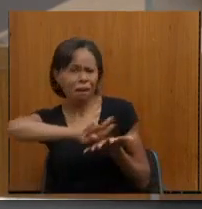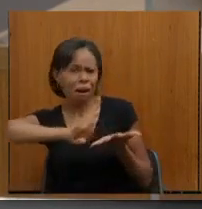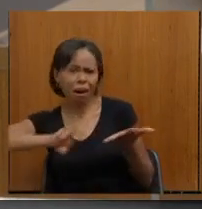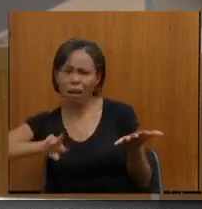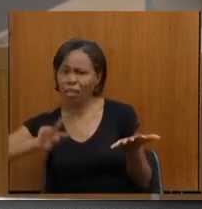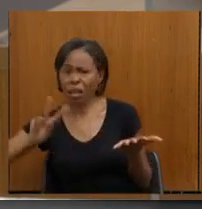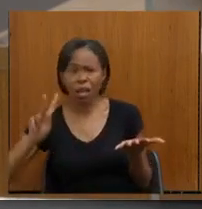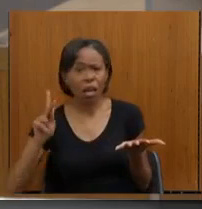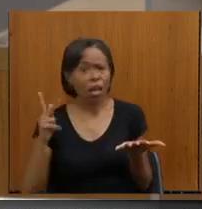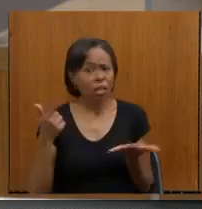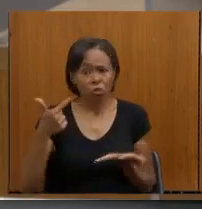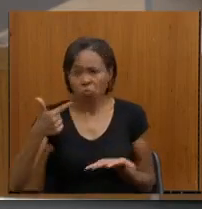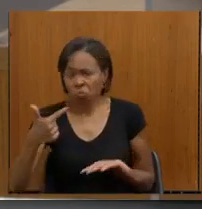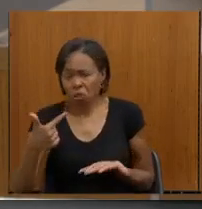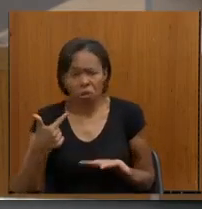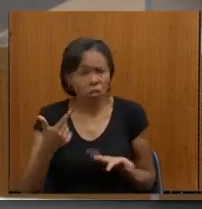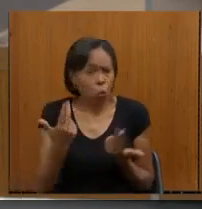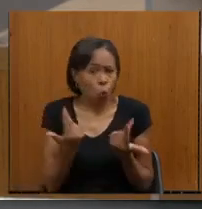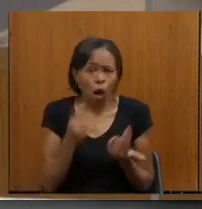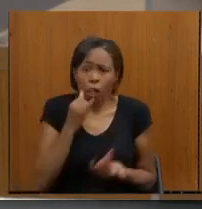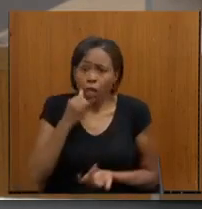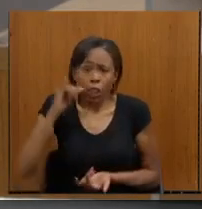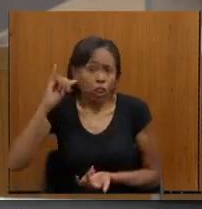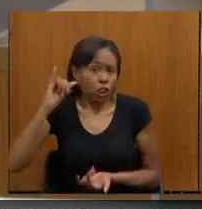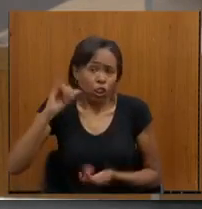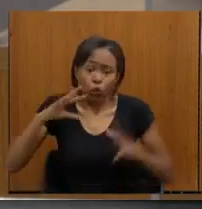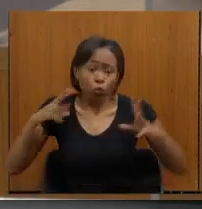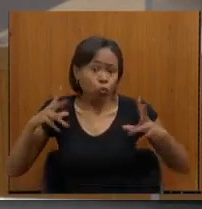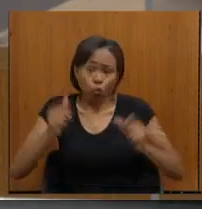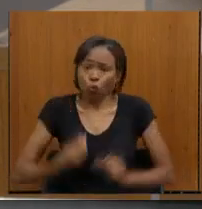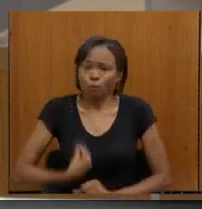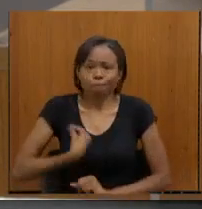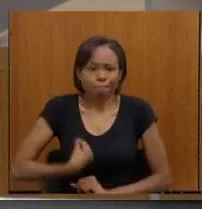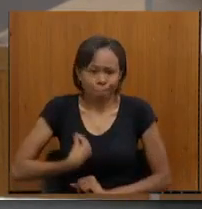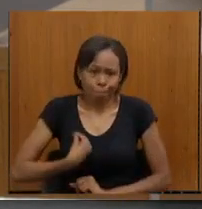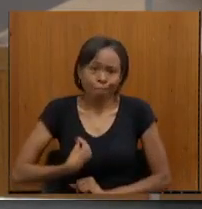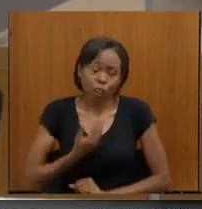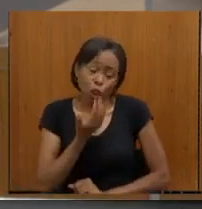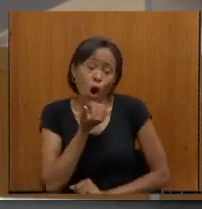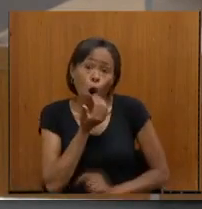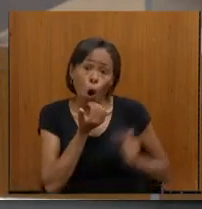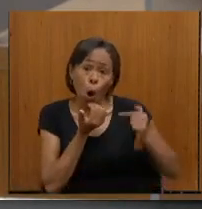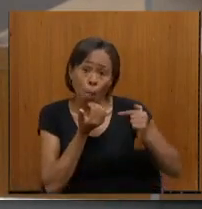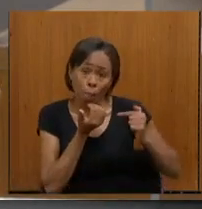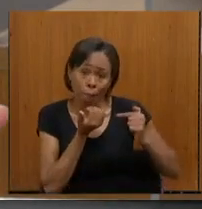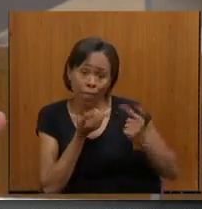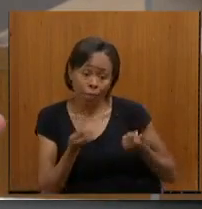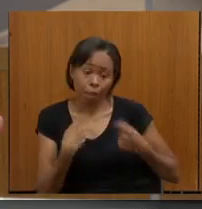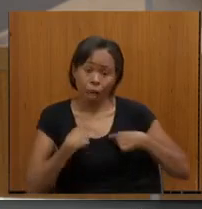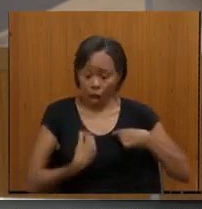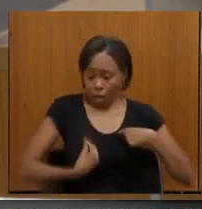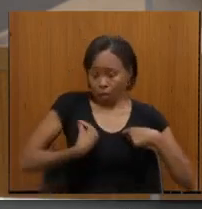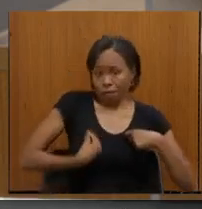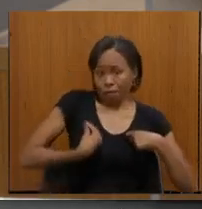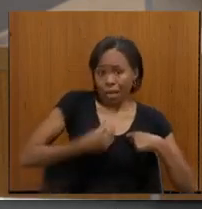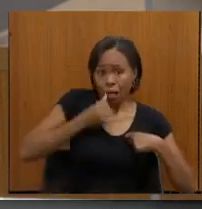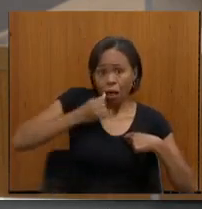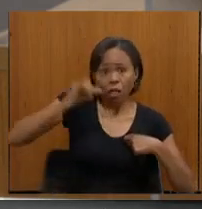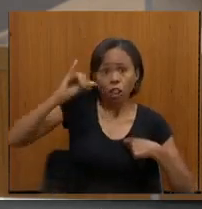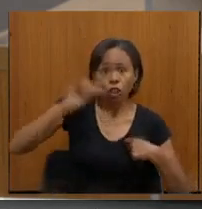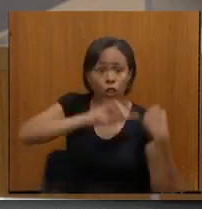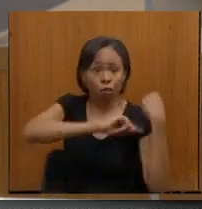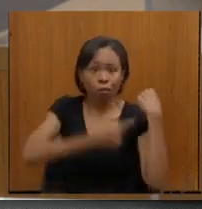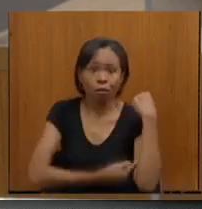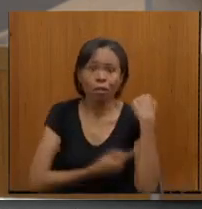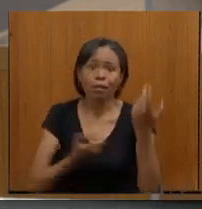come para o alimento e energia para o nosso trabalho né é qual que é a produção industrial precisa de energia para produzir